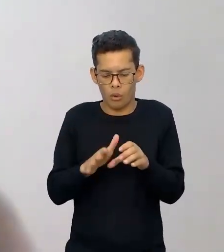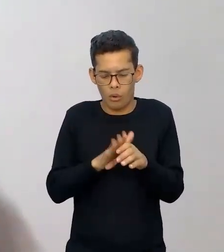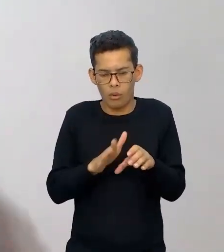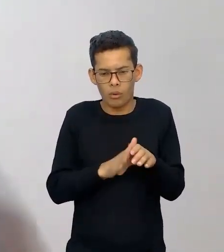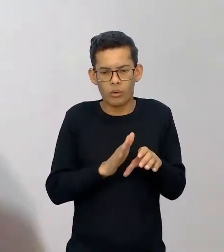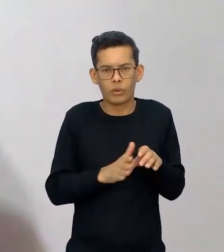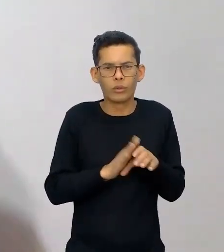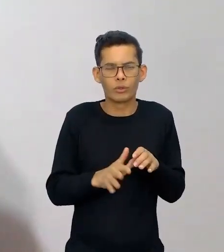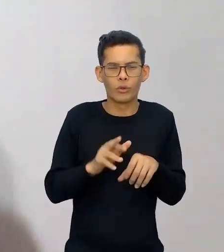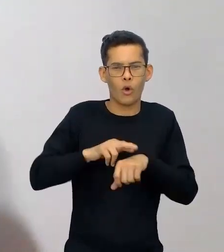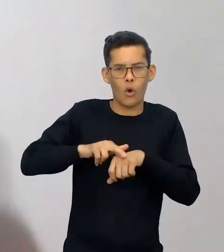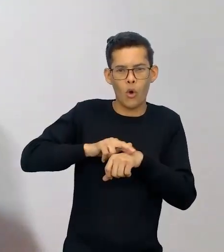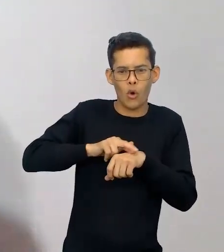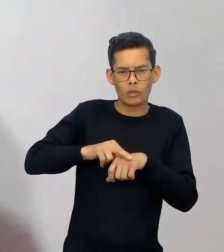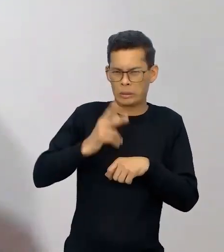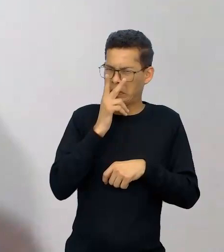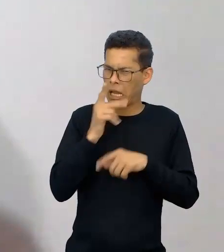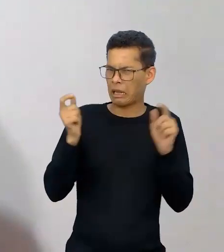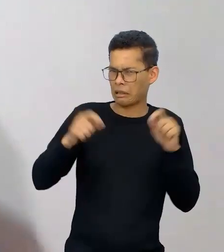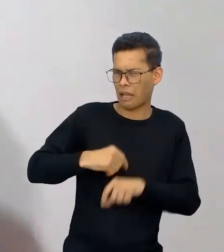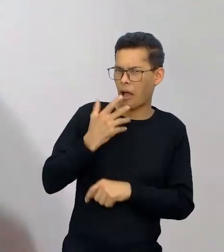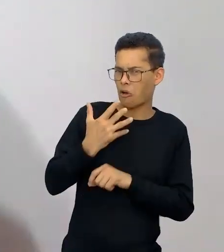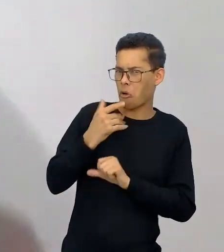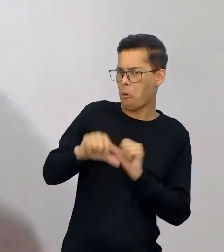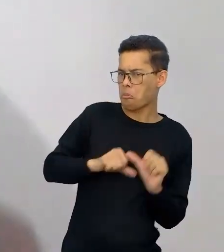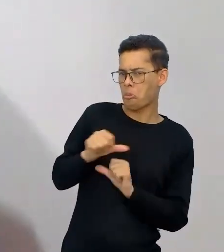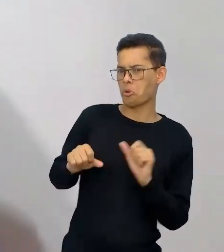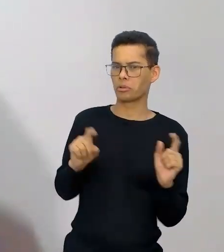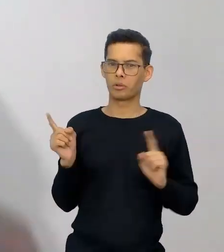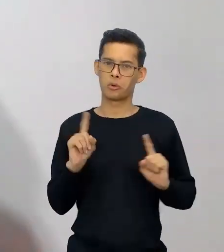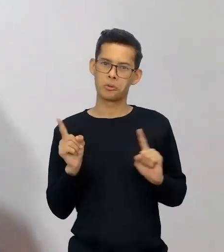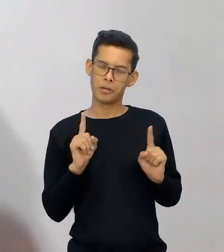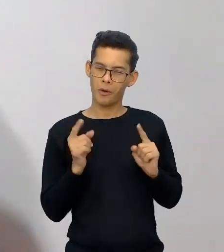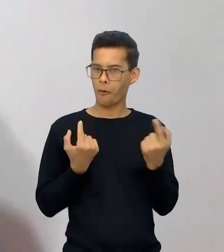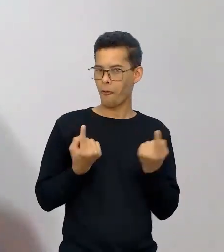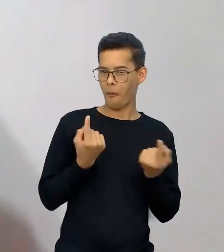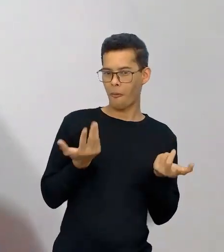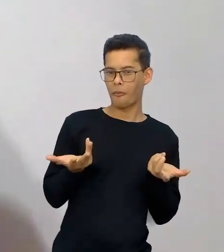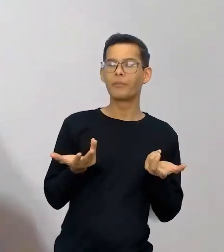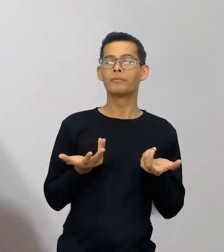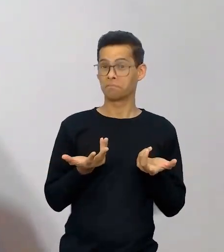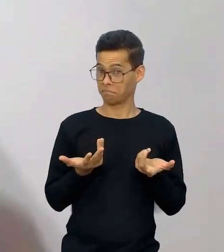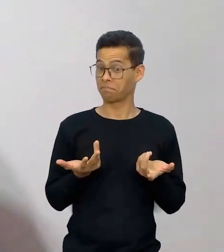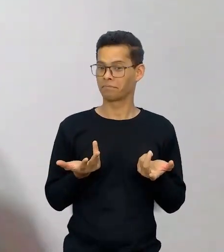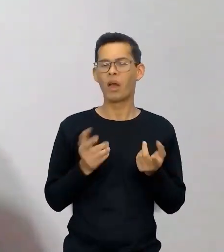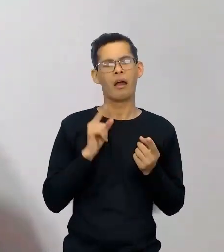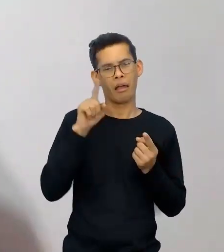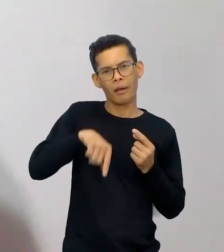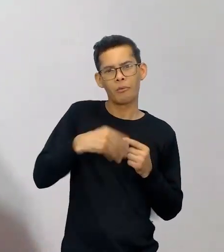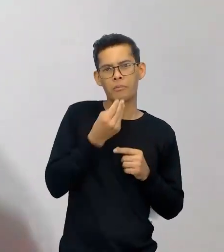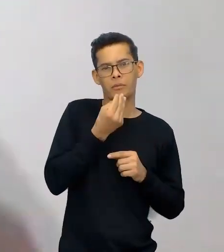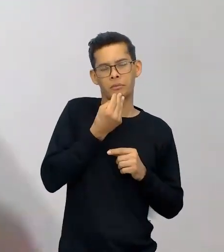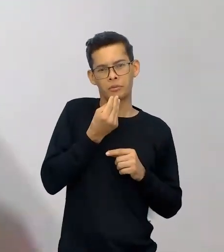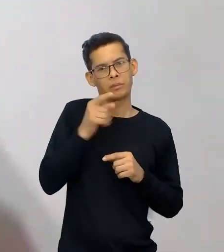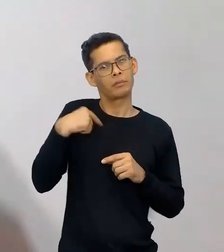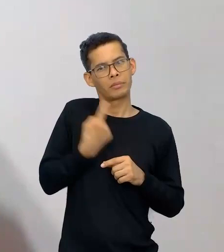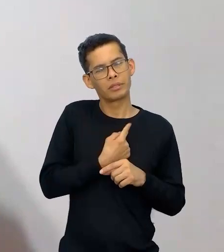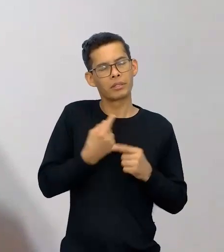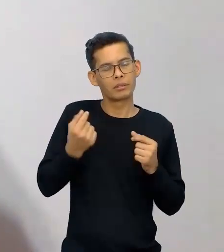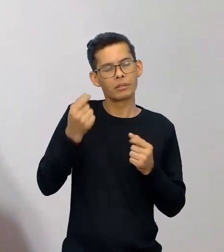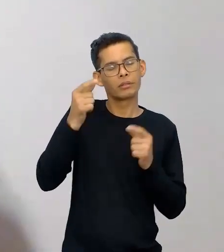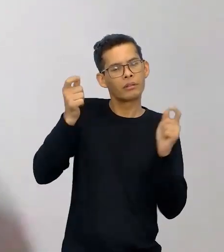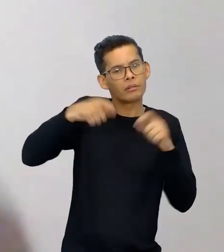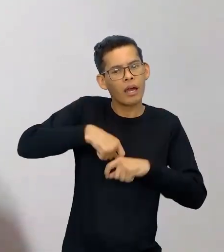a cor do suco do repolho nesse momento? Ou será que não? Então, é uma possibilidade para a gente ampliar um